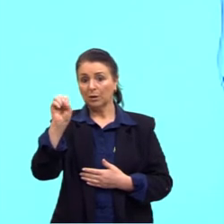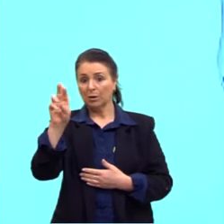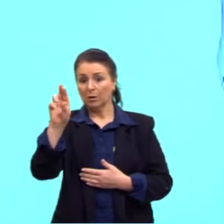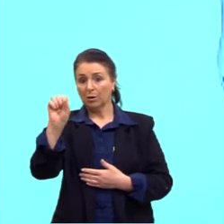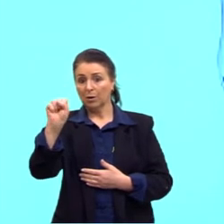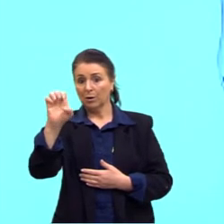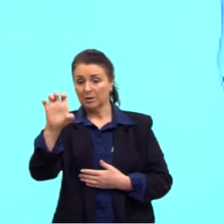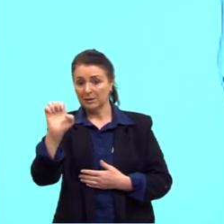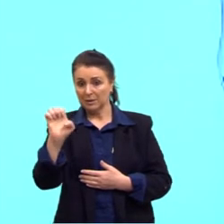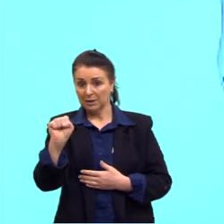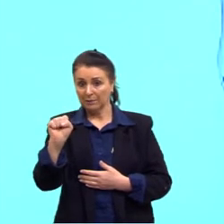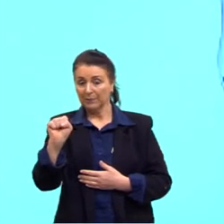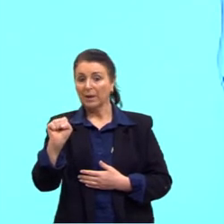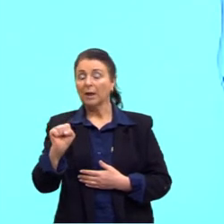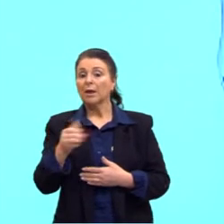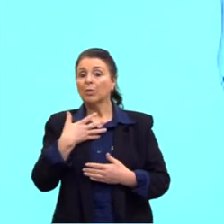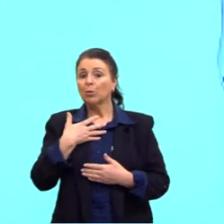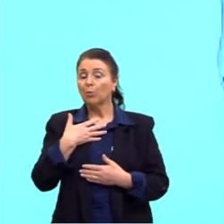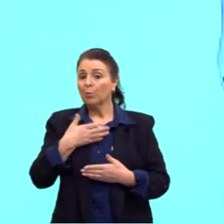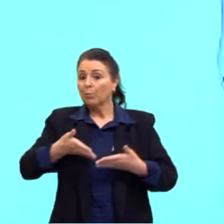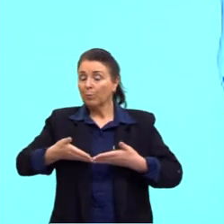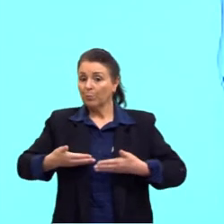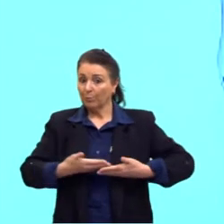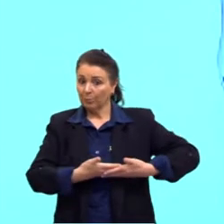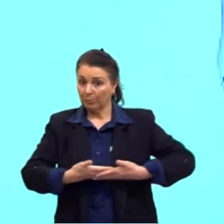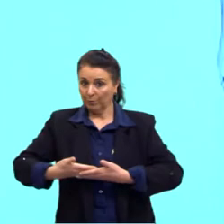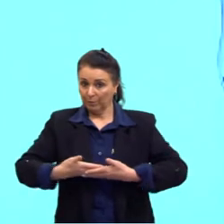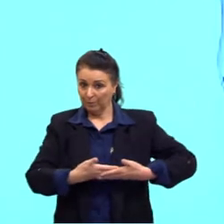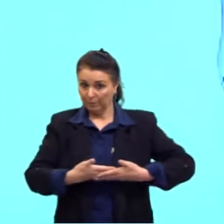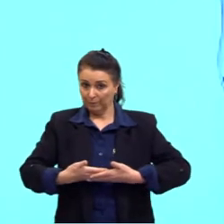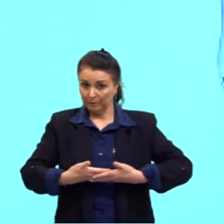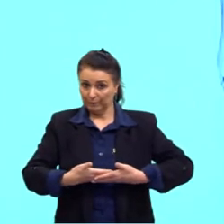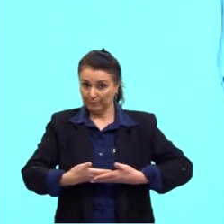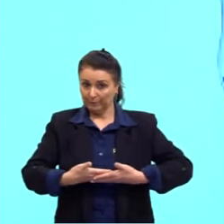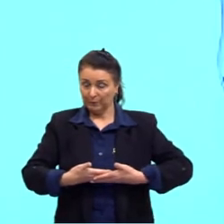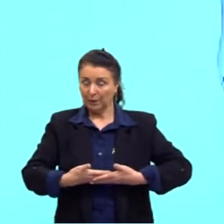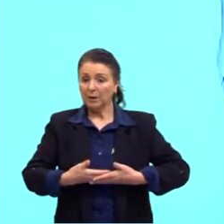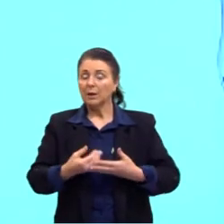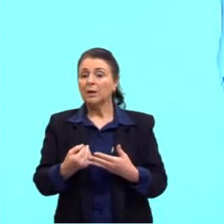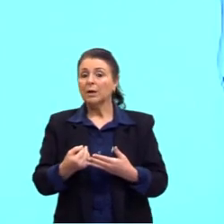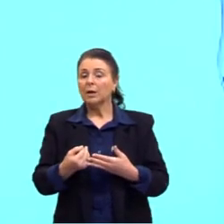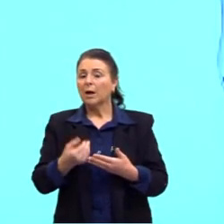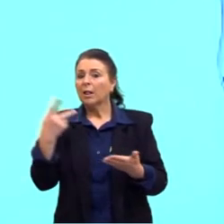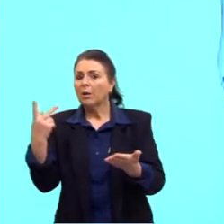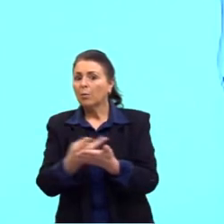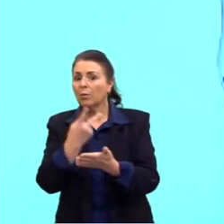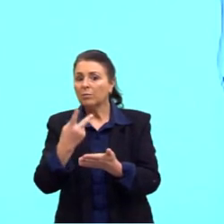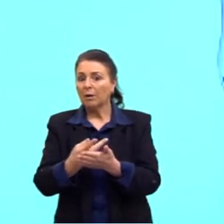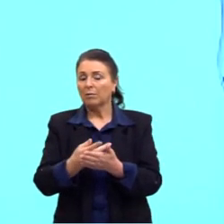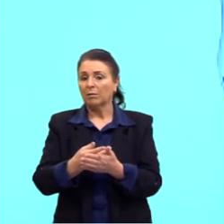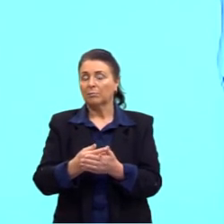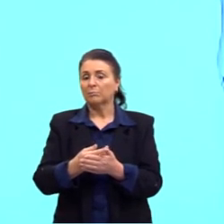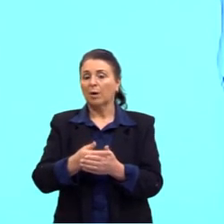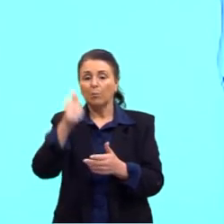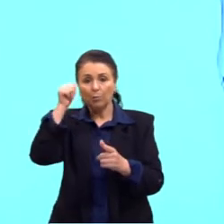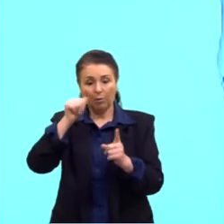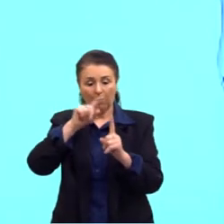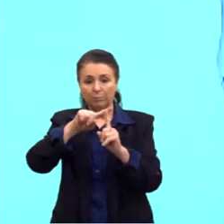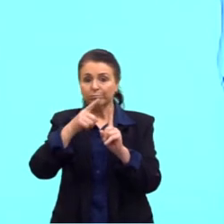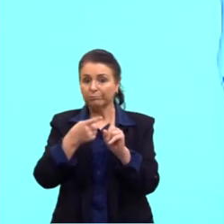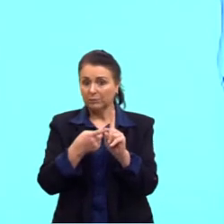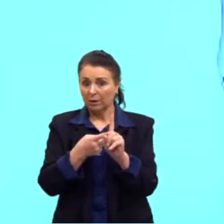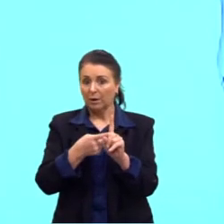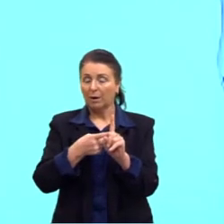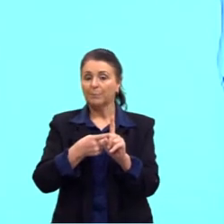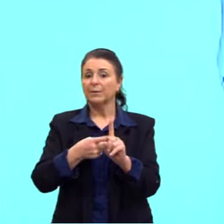hemolítica do recém-nascido tá então que ocorre né uma mulher então um